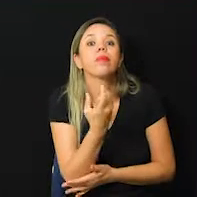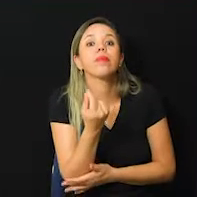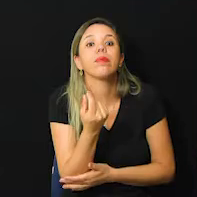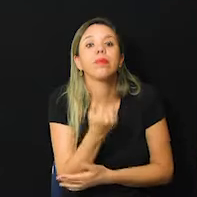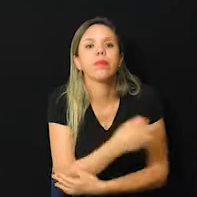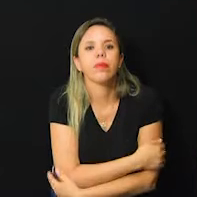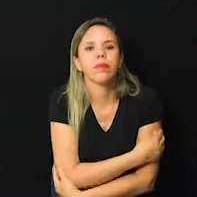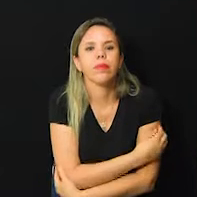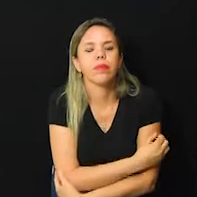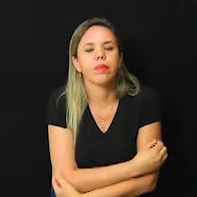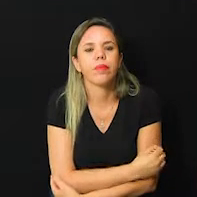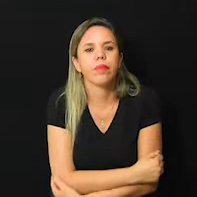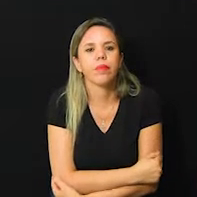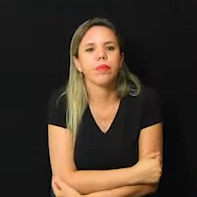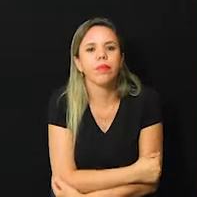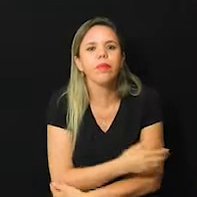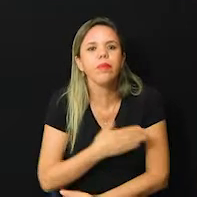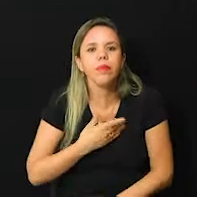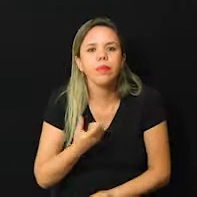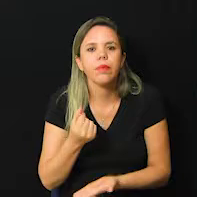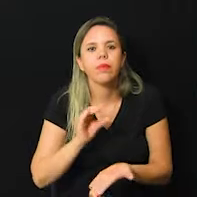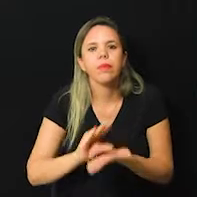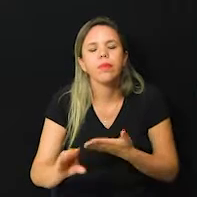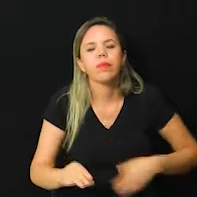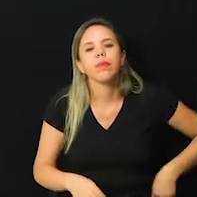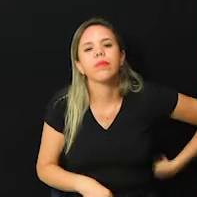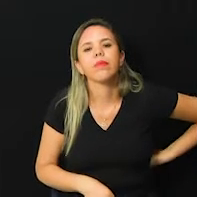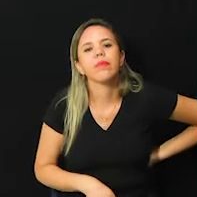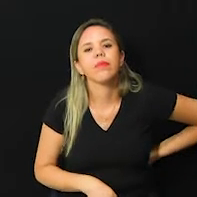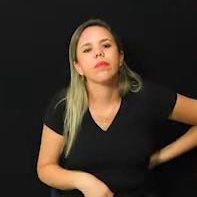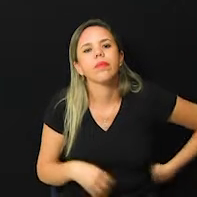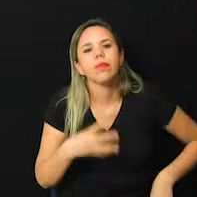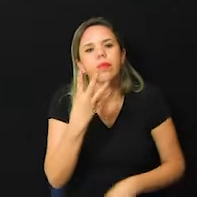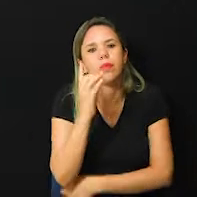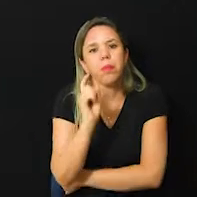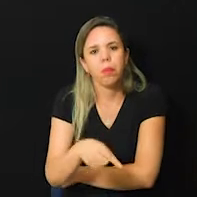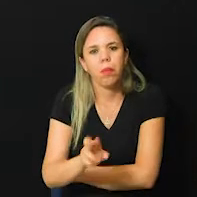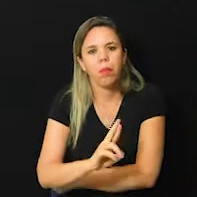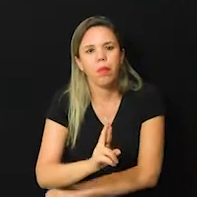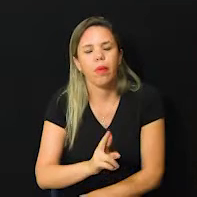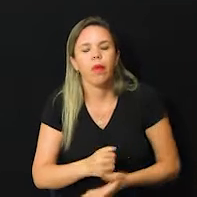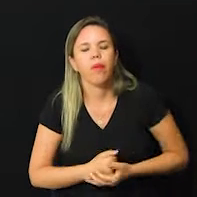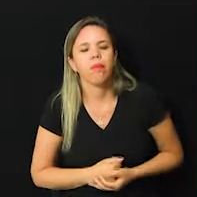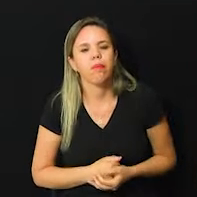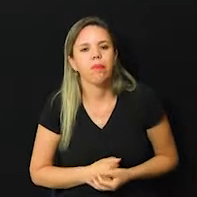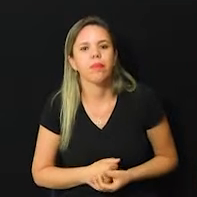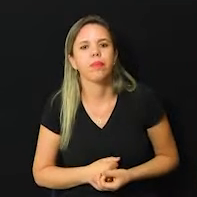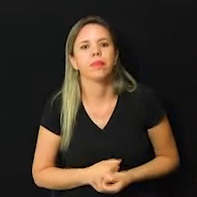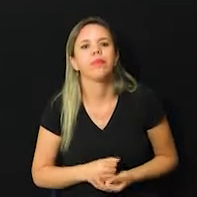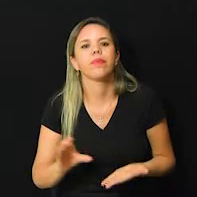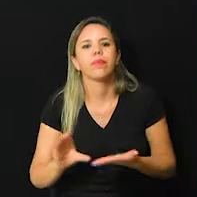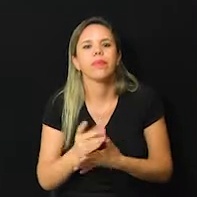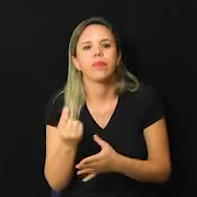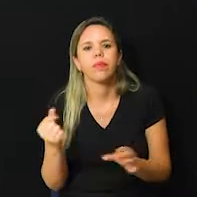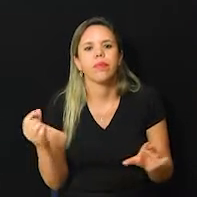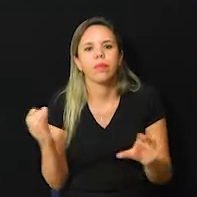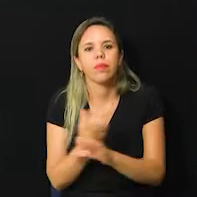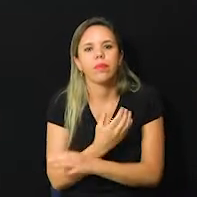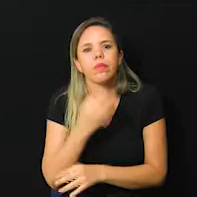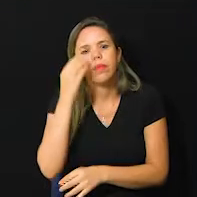quanto o meu investimento foi de cerca de quatro mil reais surgimento